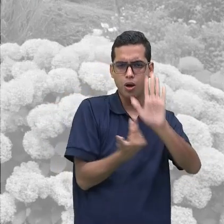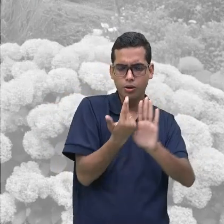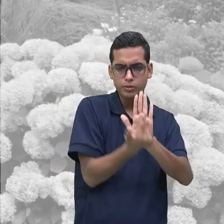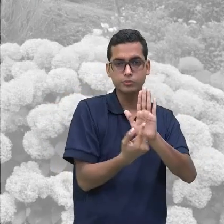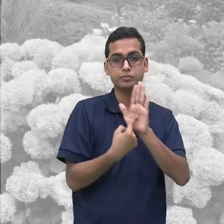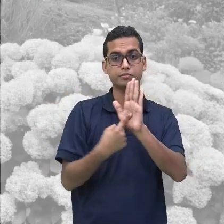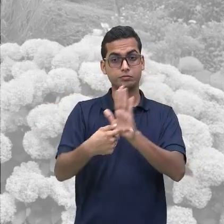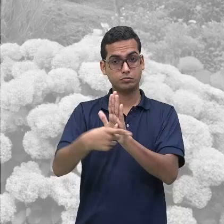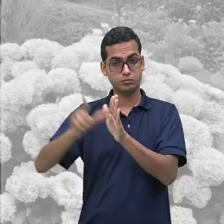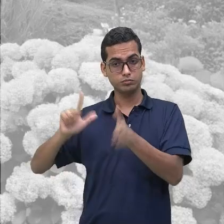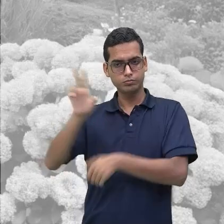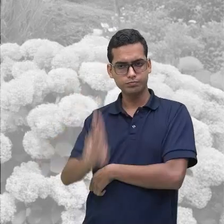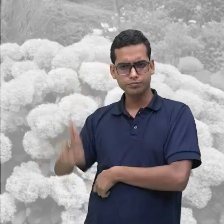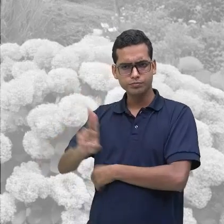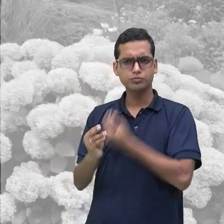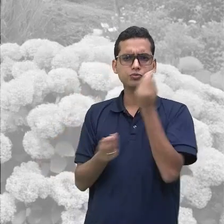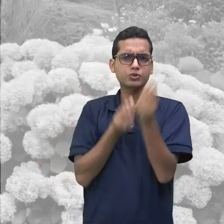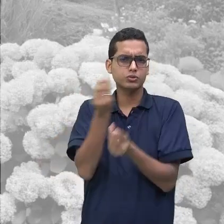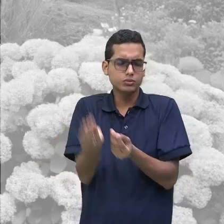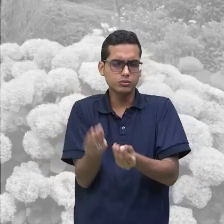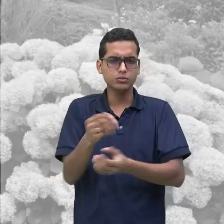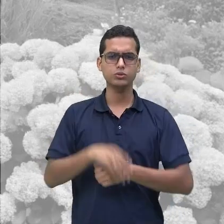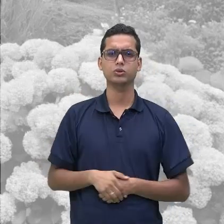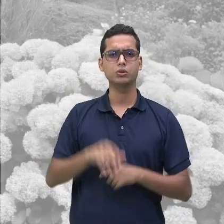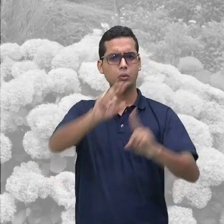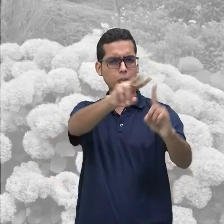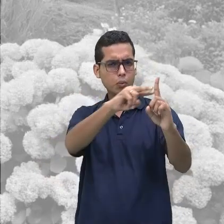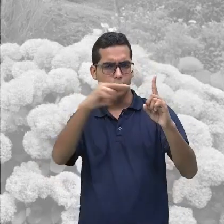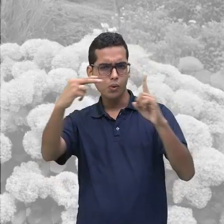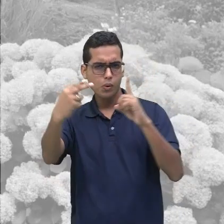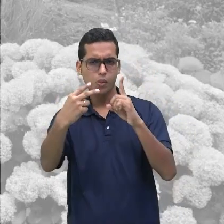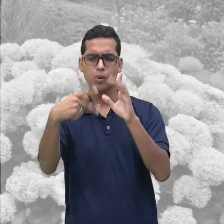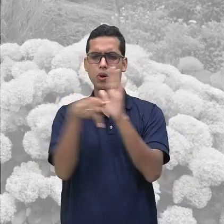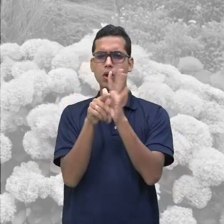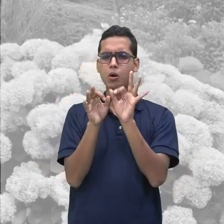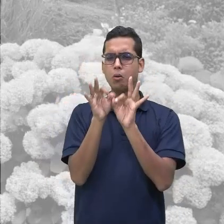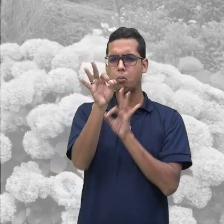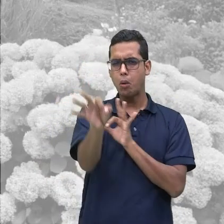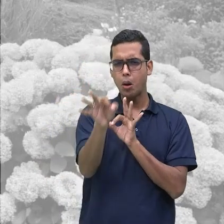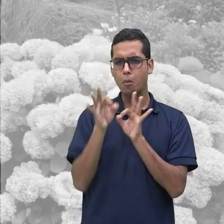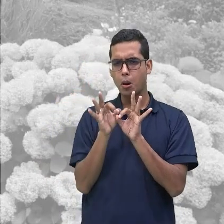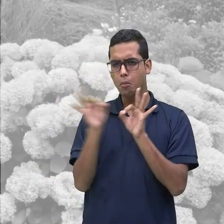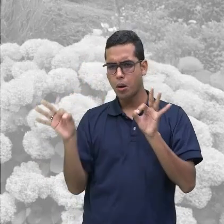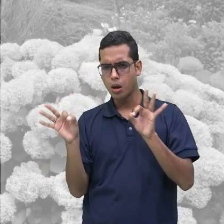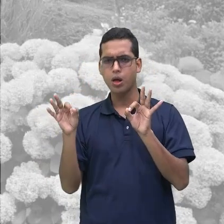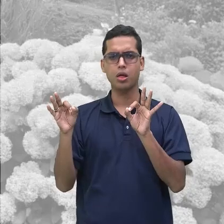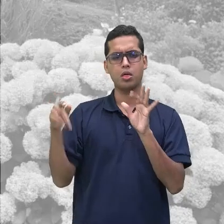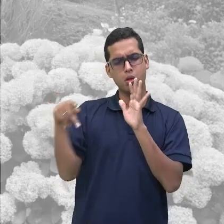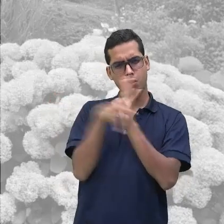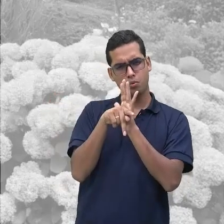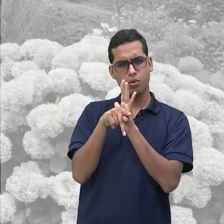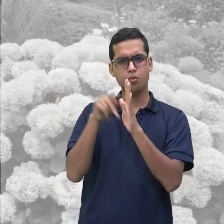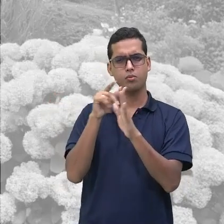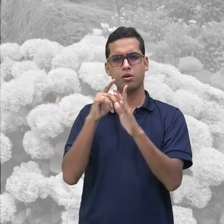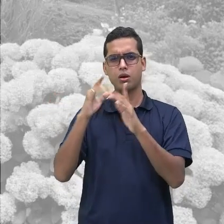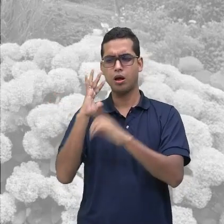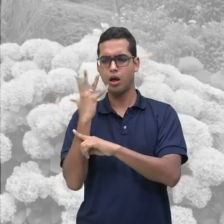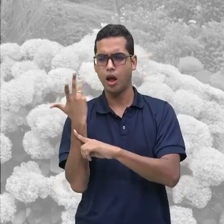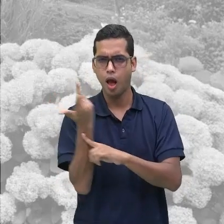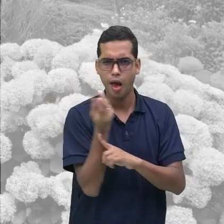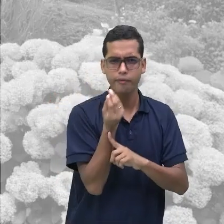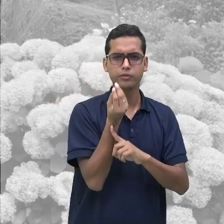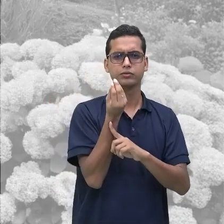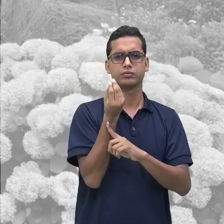utilizar o chiaroscuro, nós não tínhamos a perspectiva de profundidade nas obras de arte. Claro que